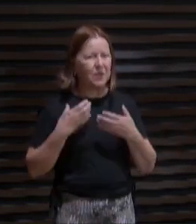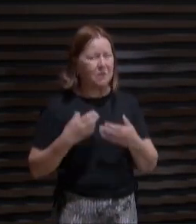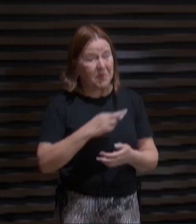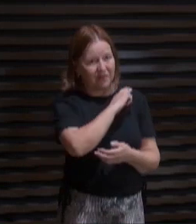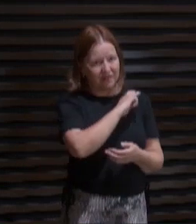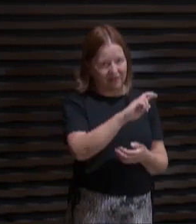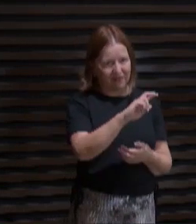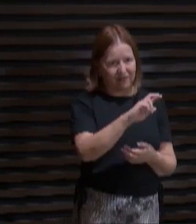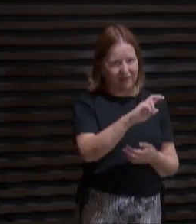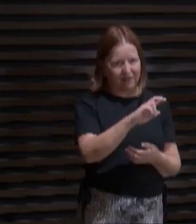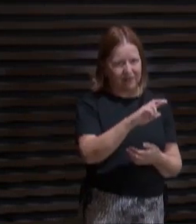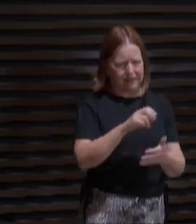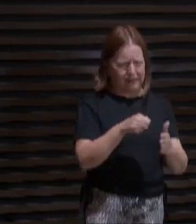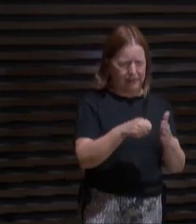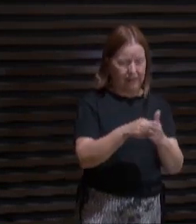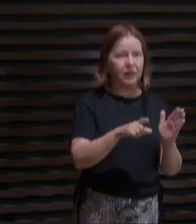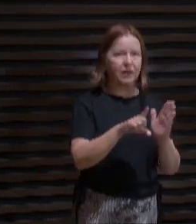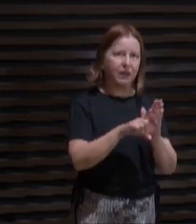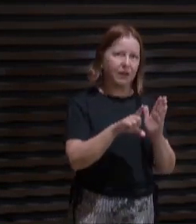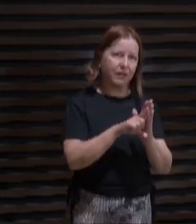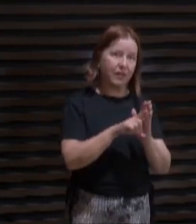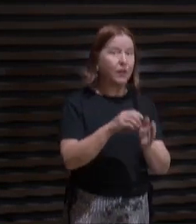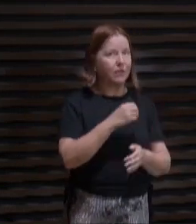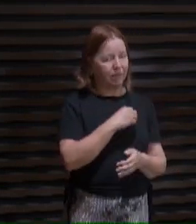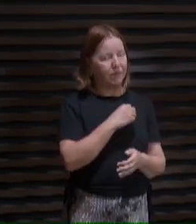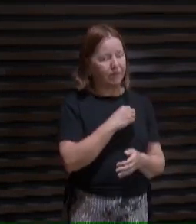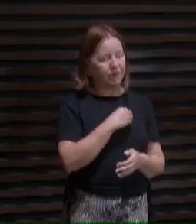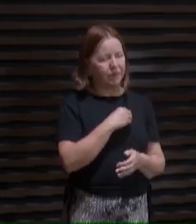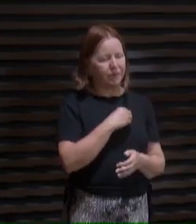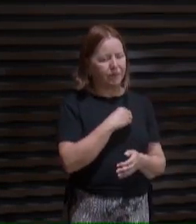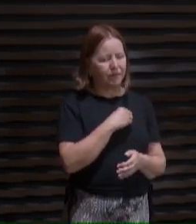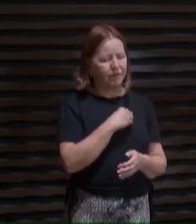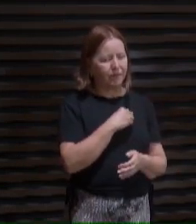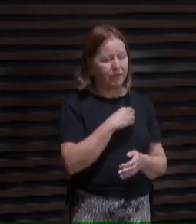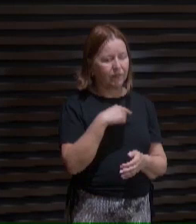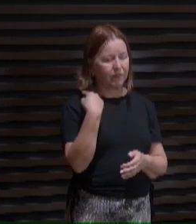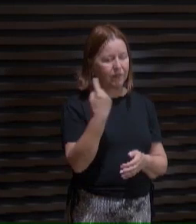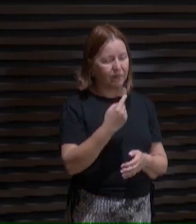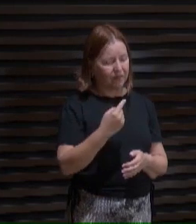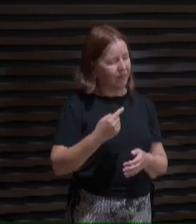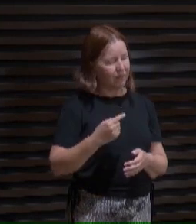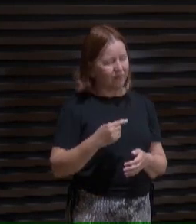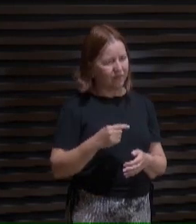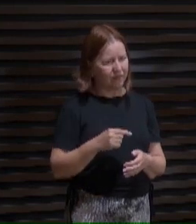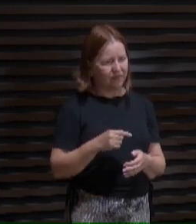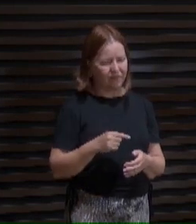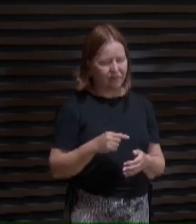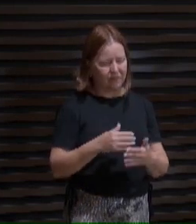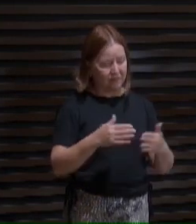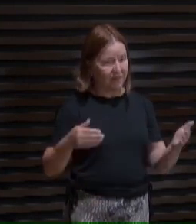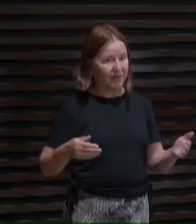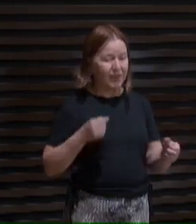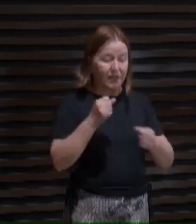religião, as cobranças da lei e do pecado que tenazmente nos assedia. Corramos com